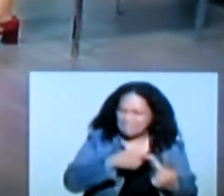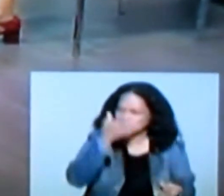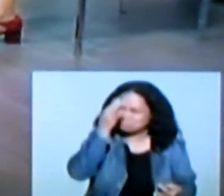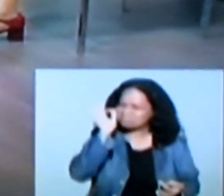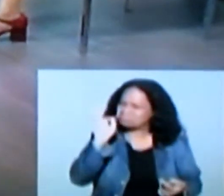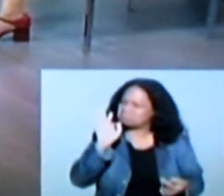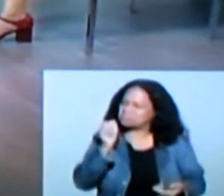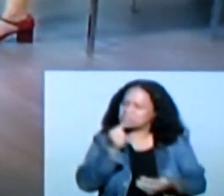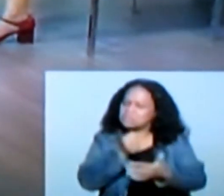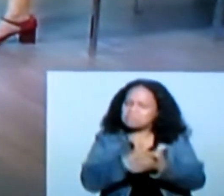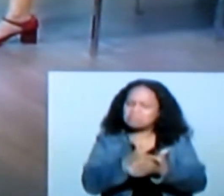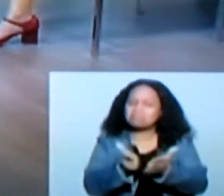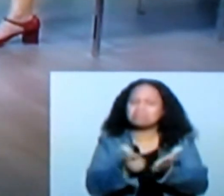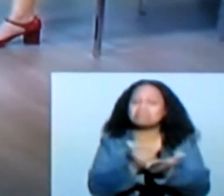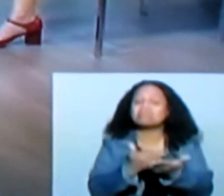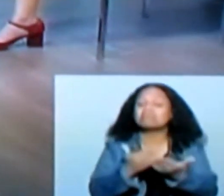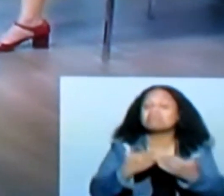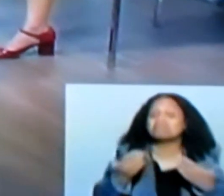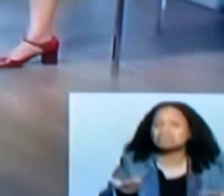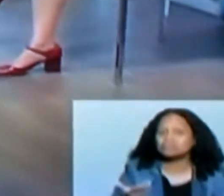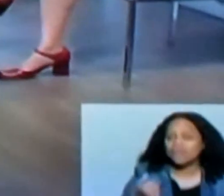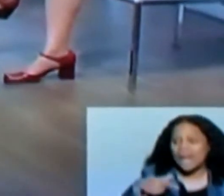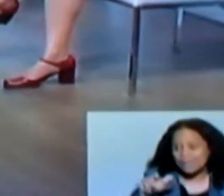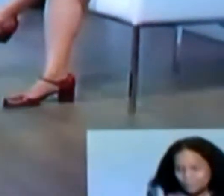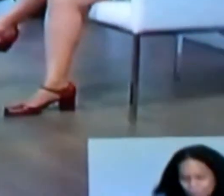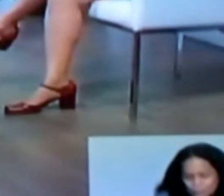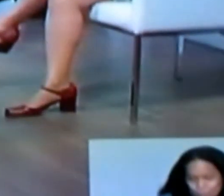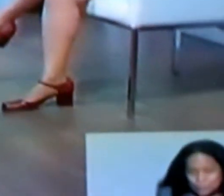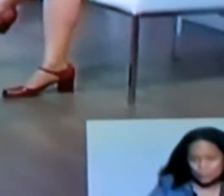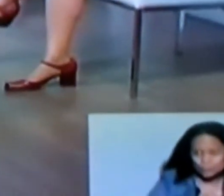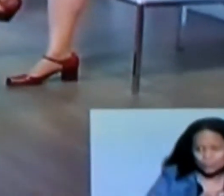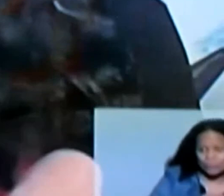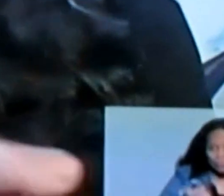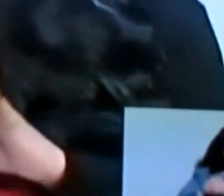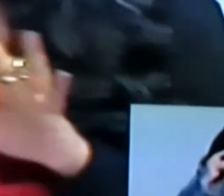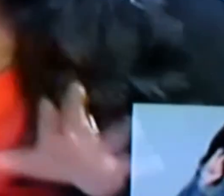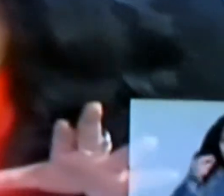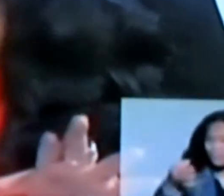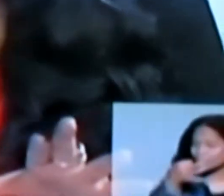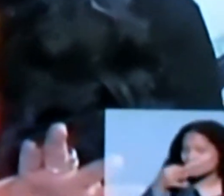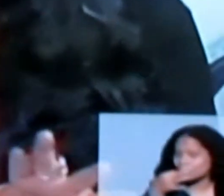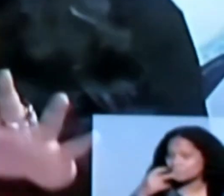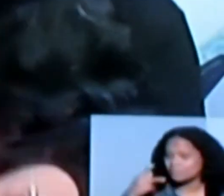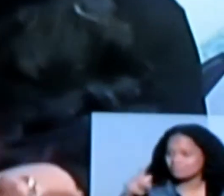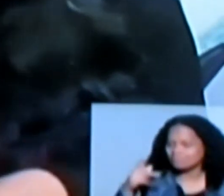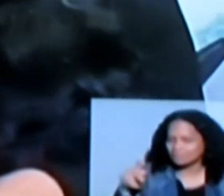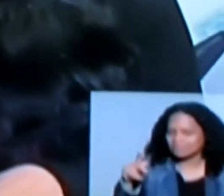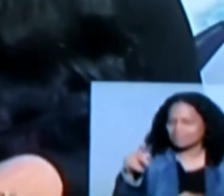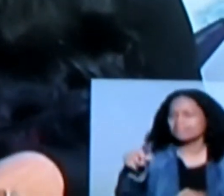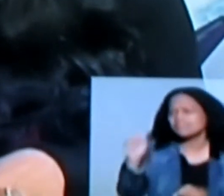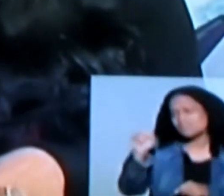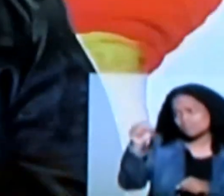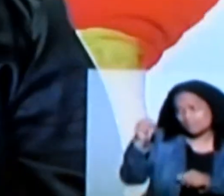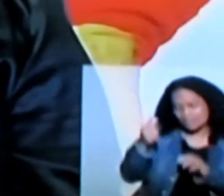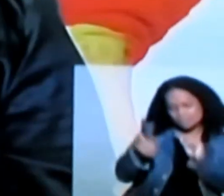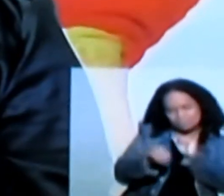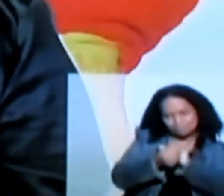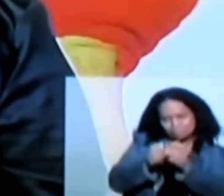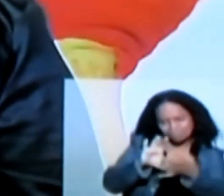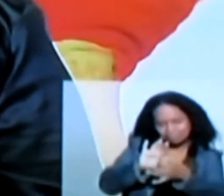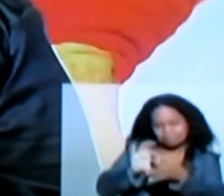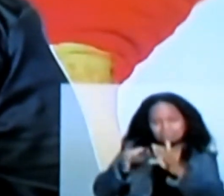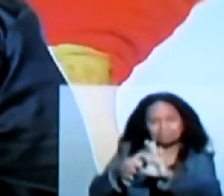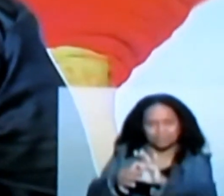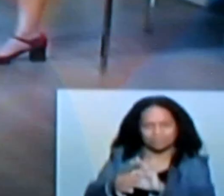assim, não sei que livro eu vou comprar, vou lá pro canal da Rafa, vou pro canal da Thaís, vou ver qual livro que eu vou comprar, é por aí. É, a gente tem parceria,